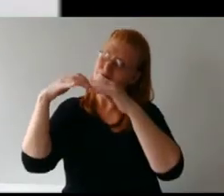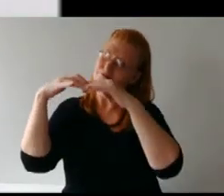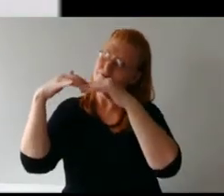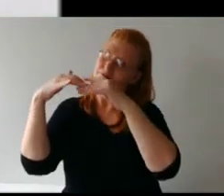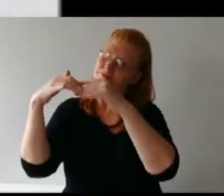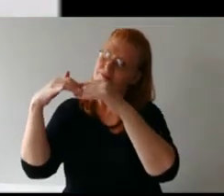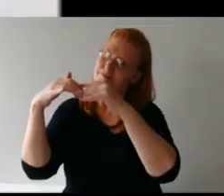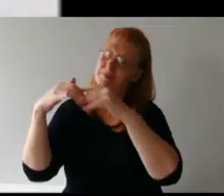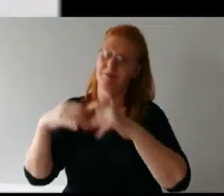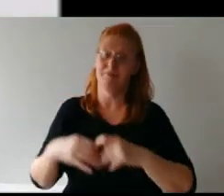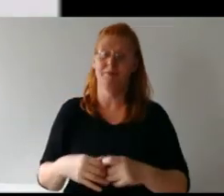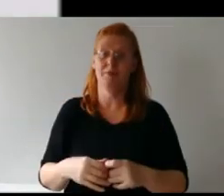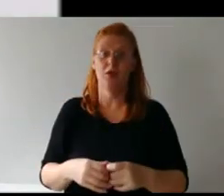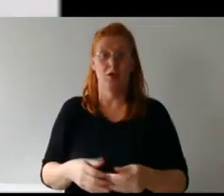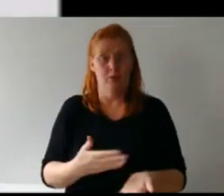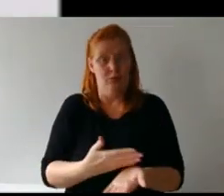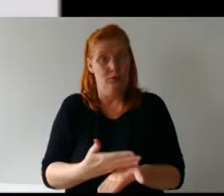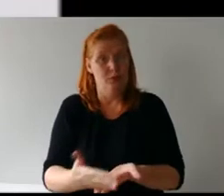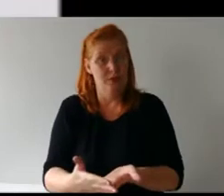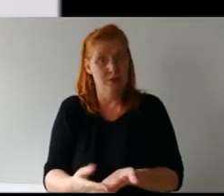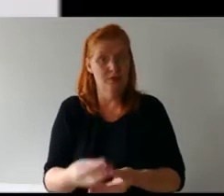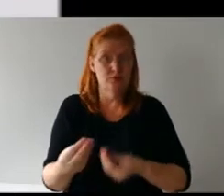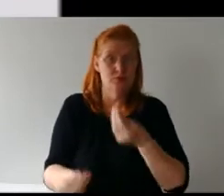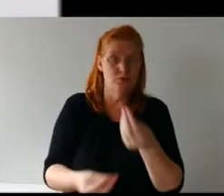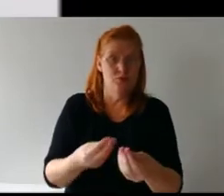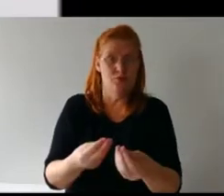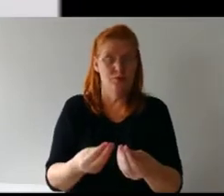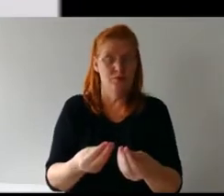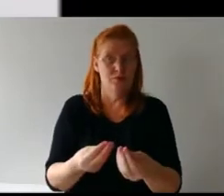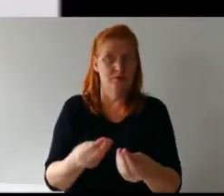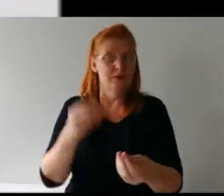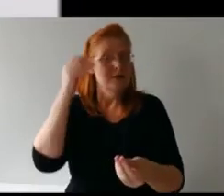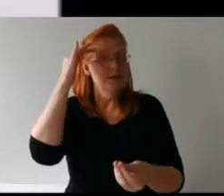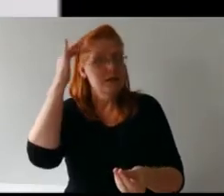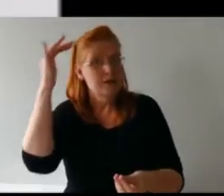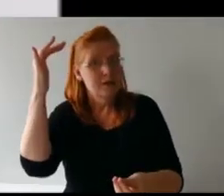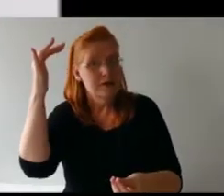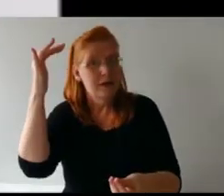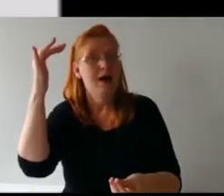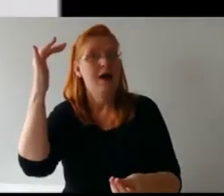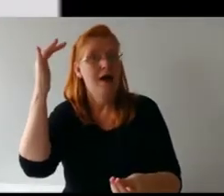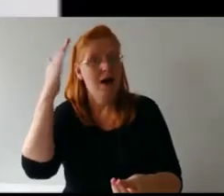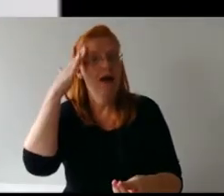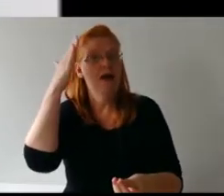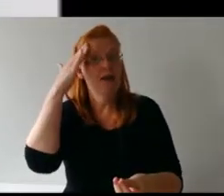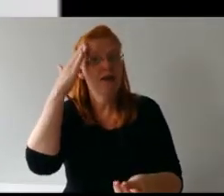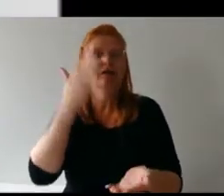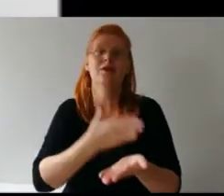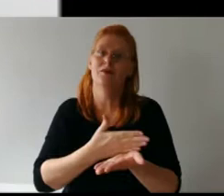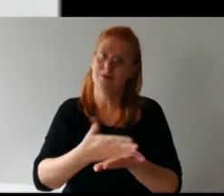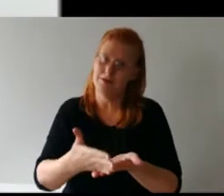a reflexão, e partindo da premissa que, quando se